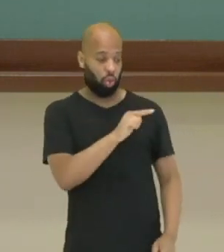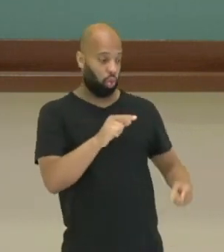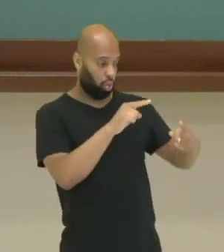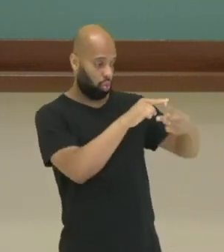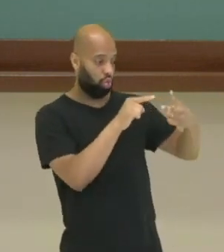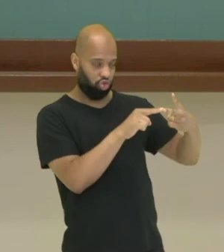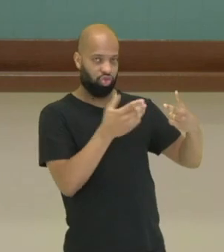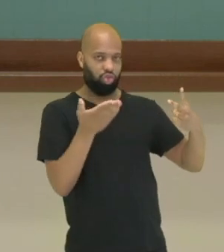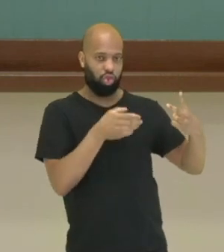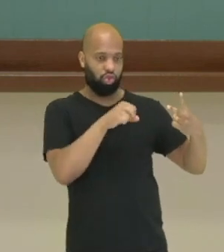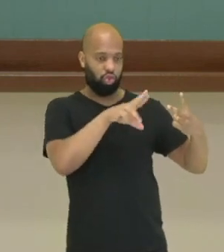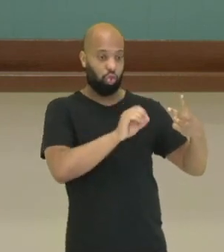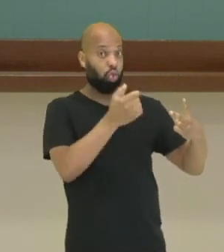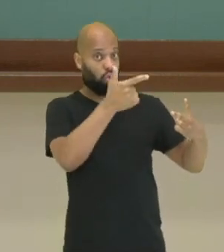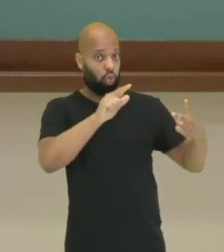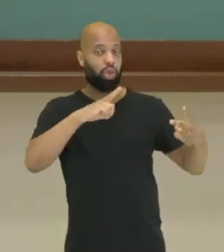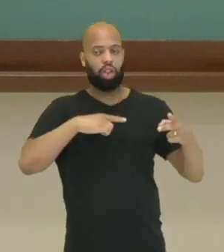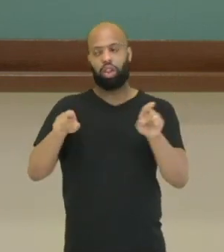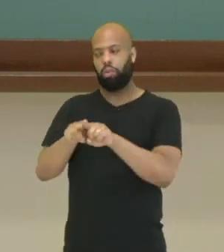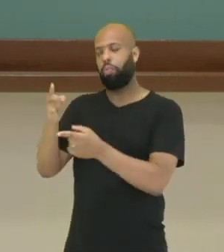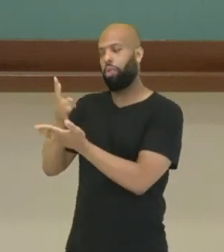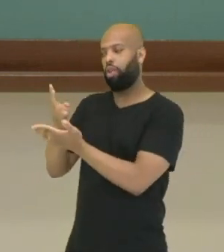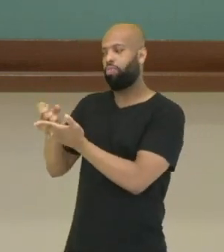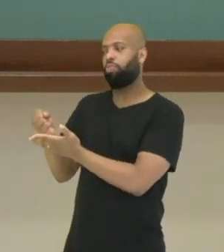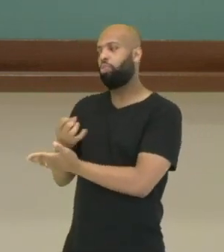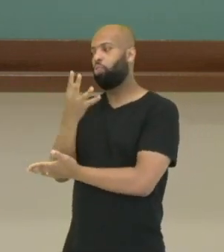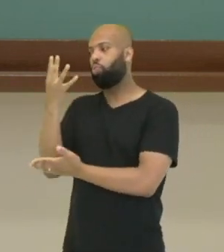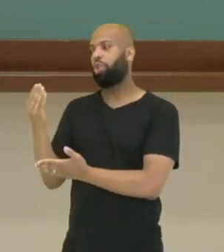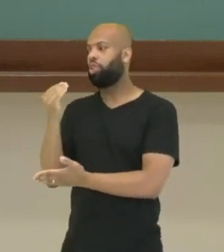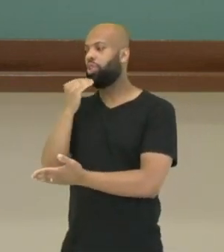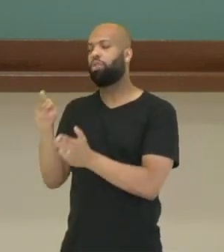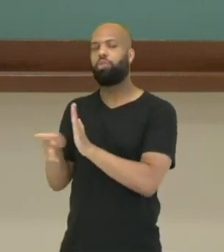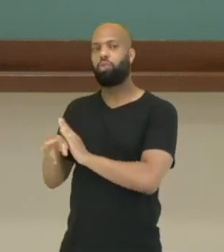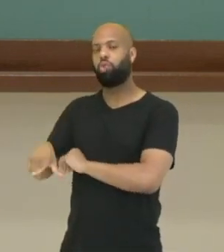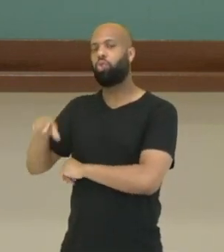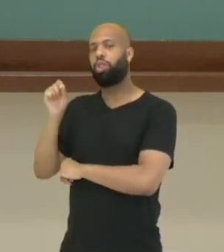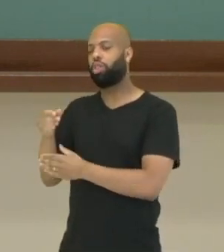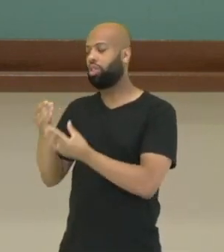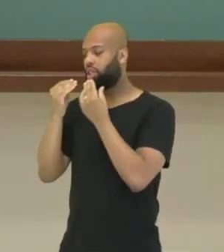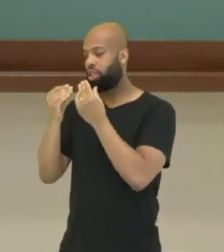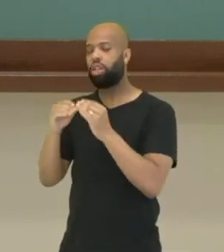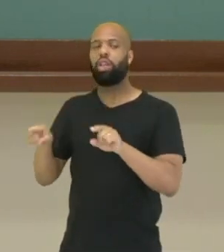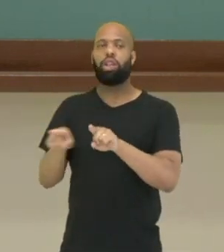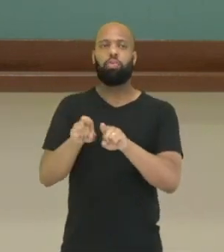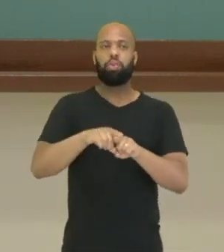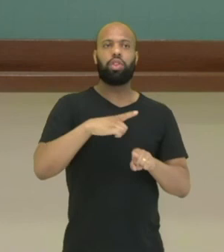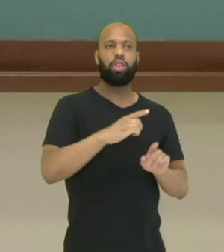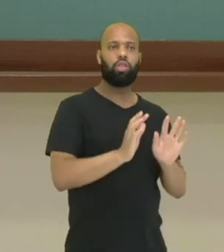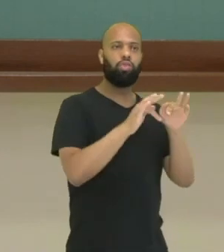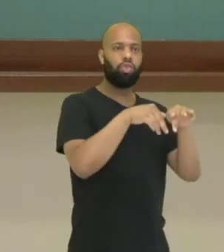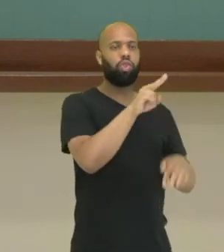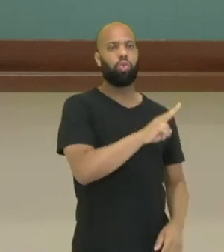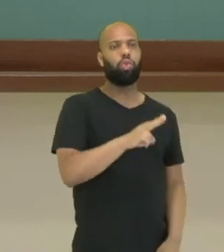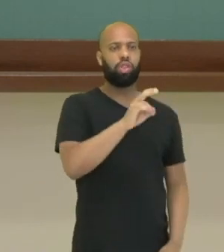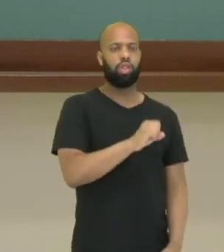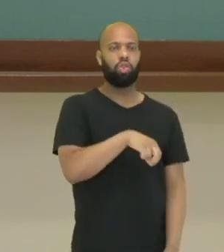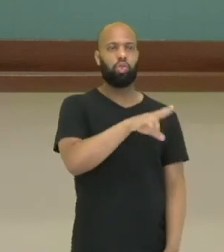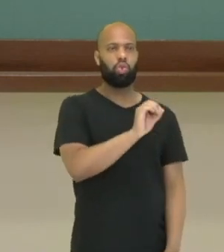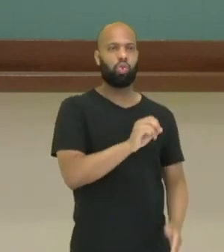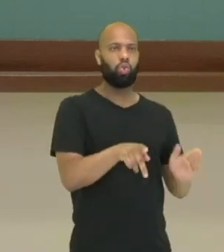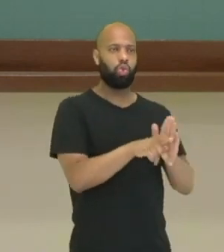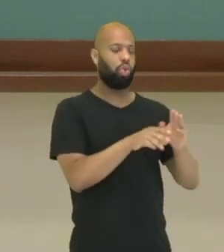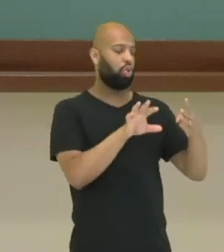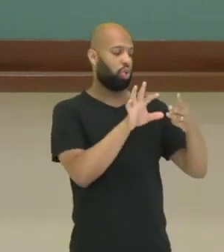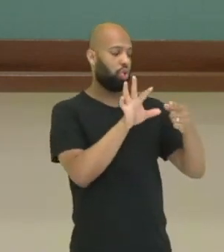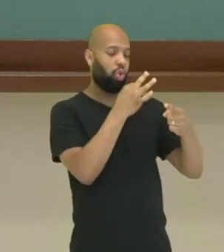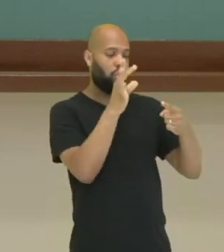tenho 2 opções de sanduíche. Mais 2 possibilidades. E por fim, usando o suco de laranja, de